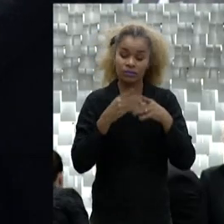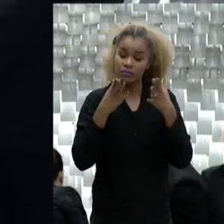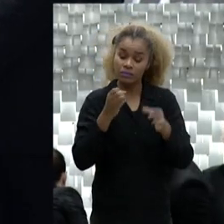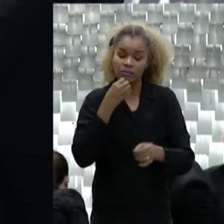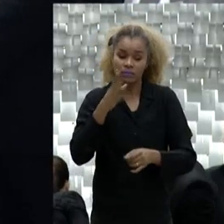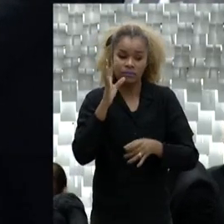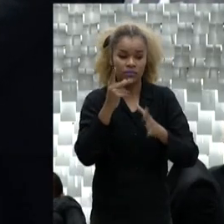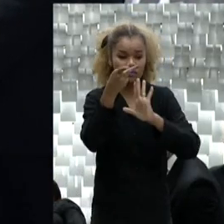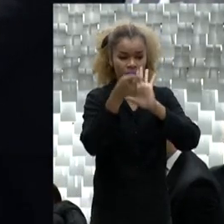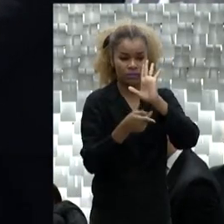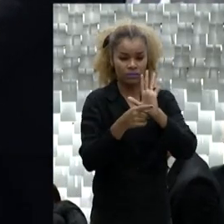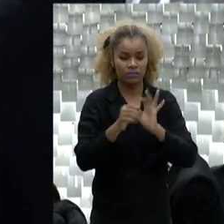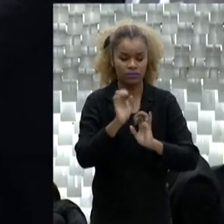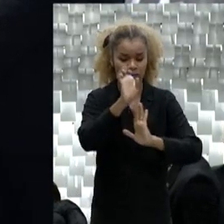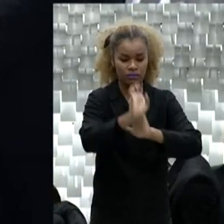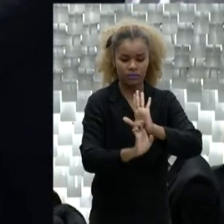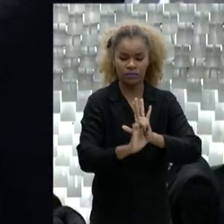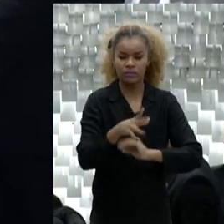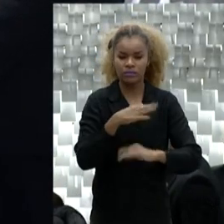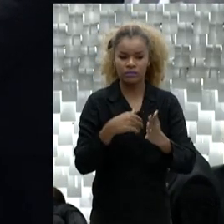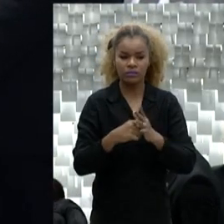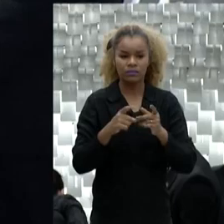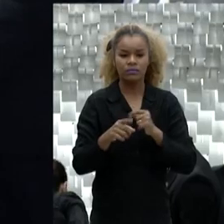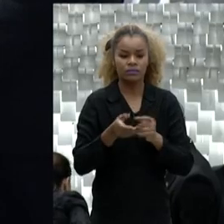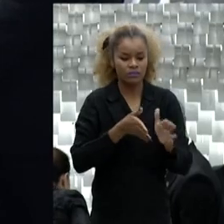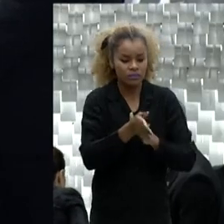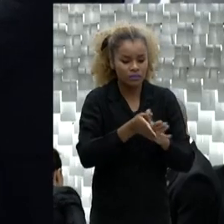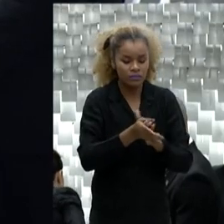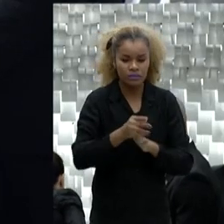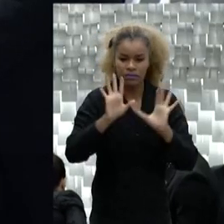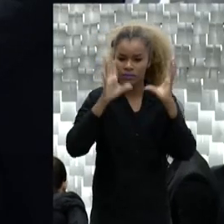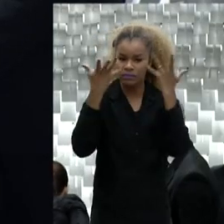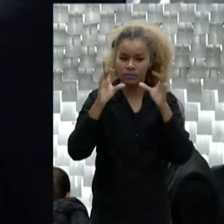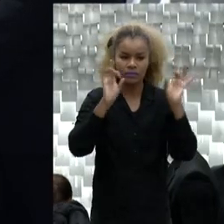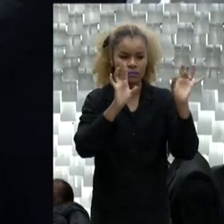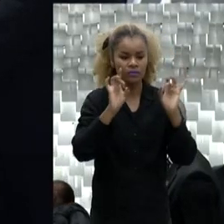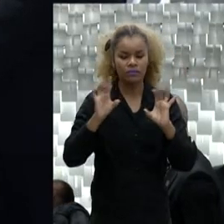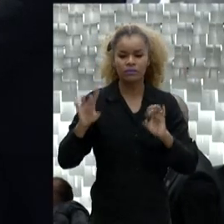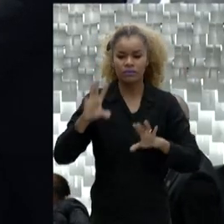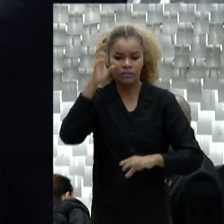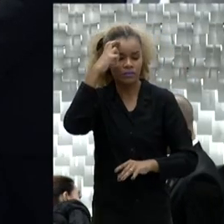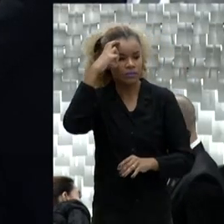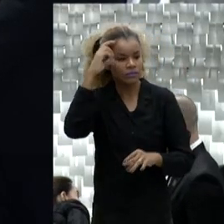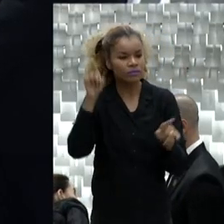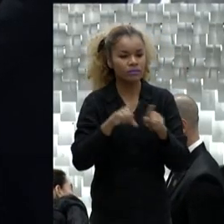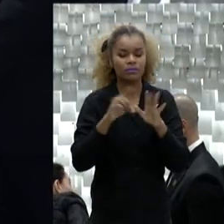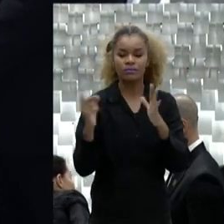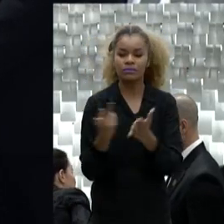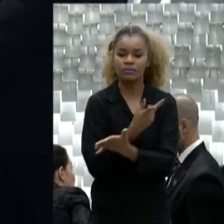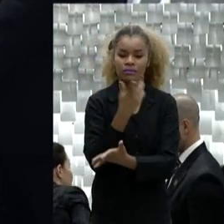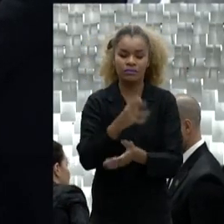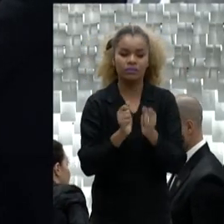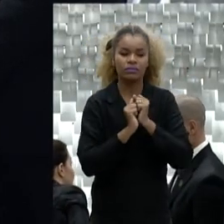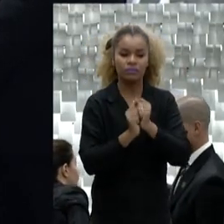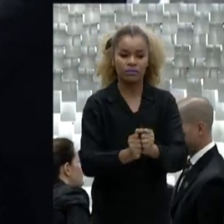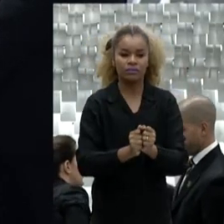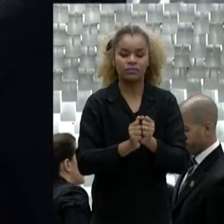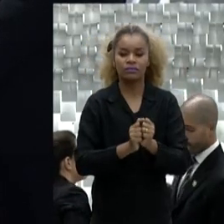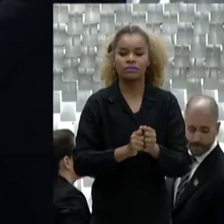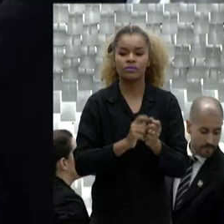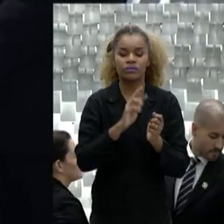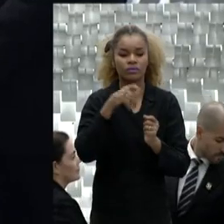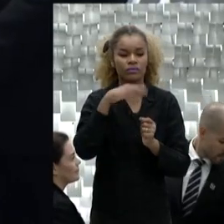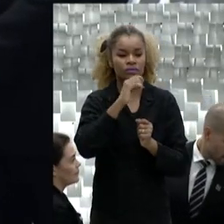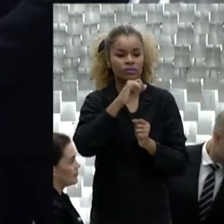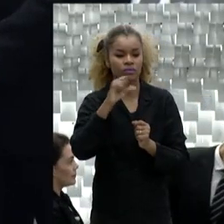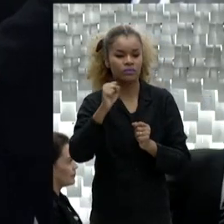bem-sucedidos projetos editoriais, consultorias, eventos científicos e culturais realizados junto aos tribunais